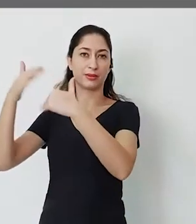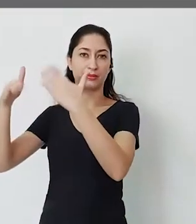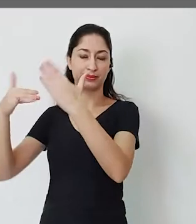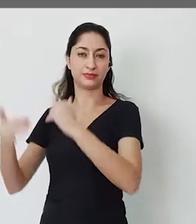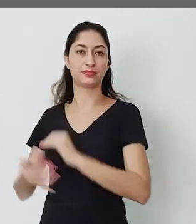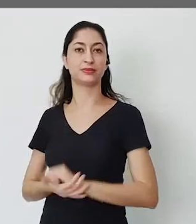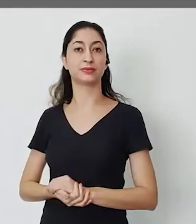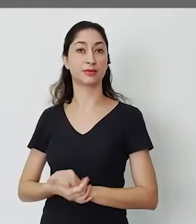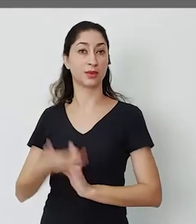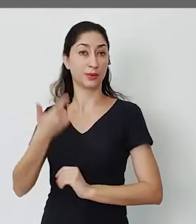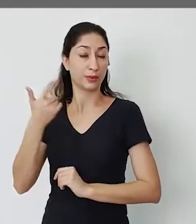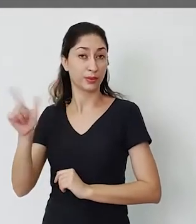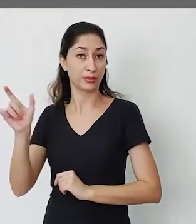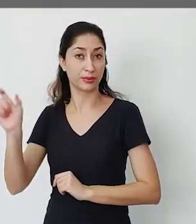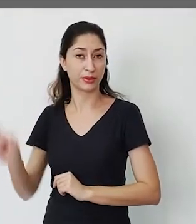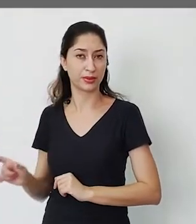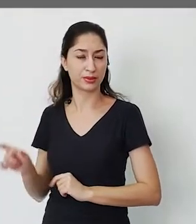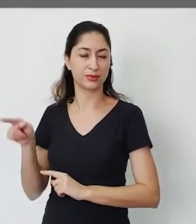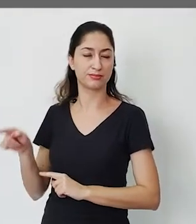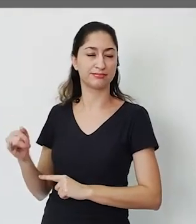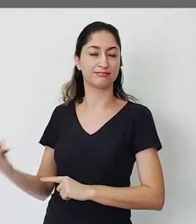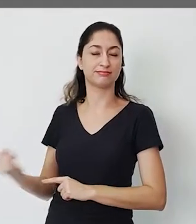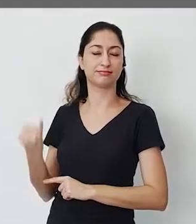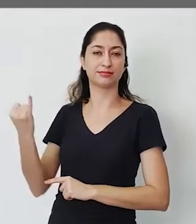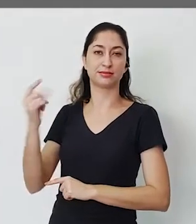Acho que assim, é um pouco isso que eu quero me apresentar.